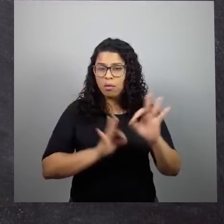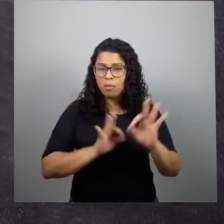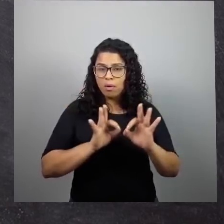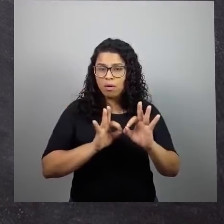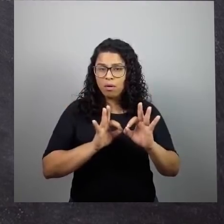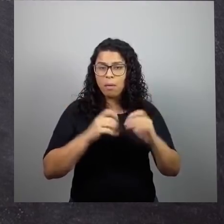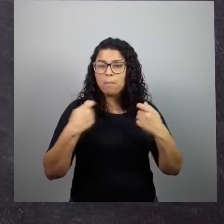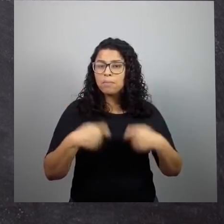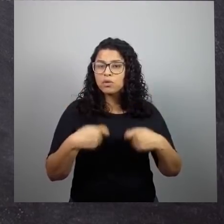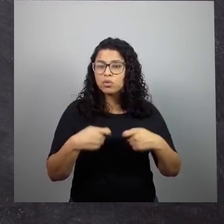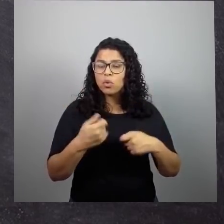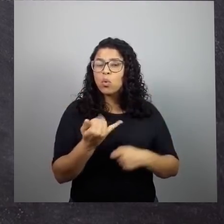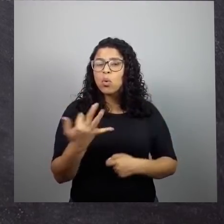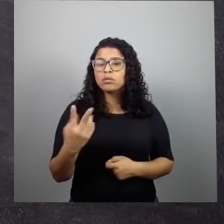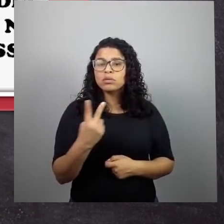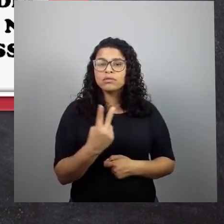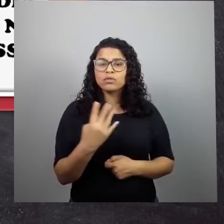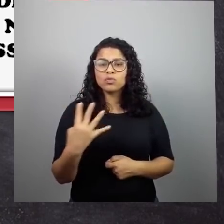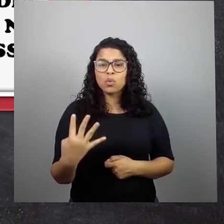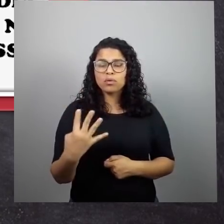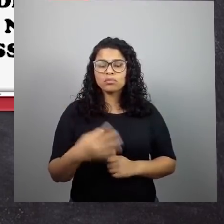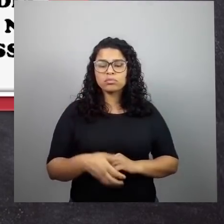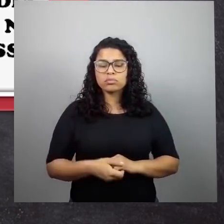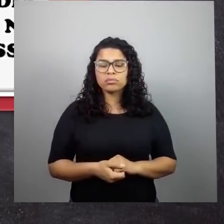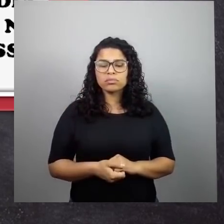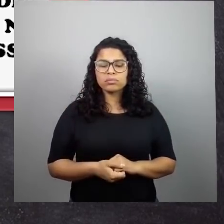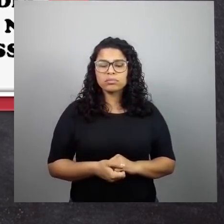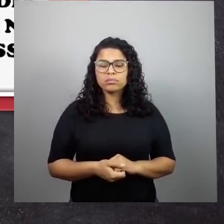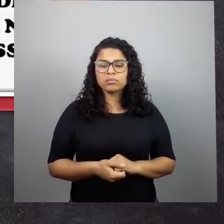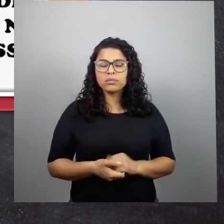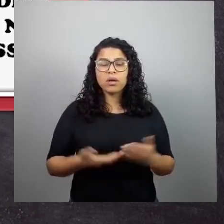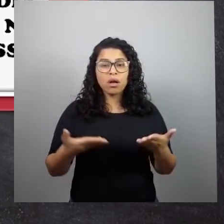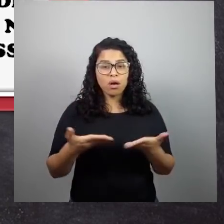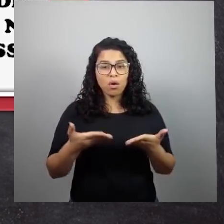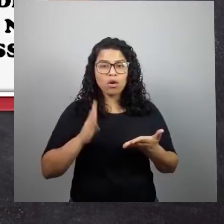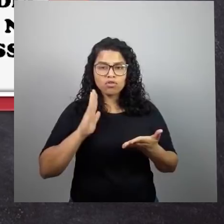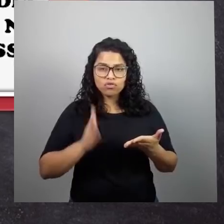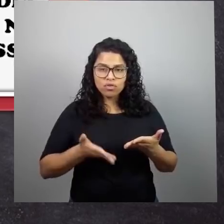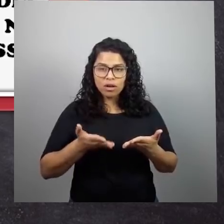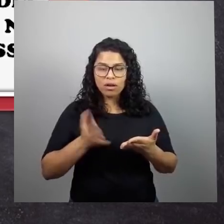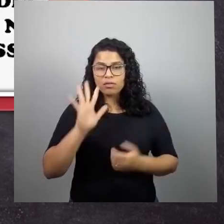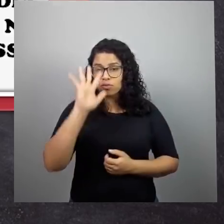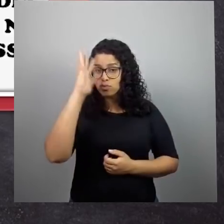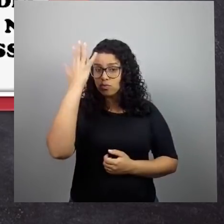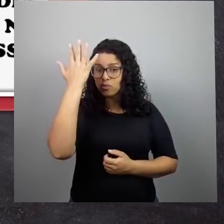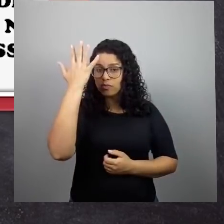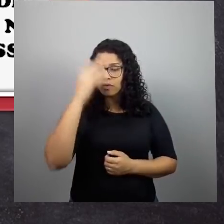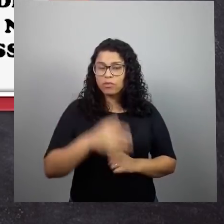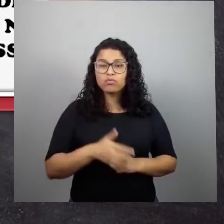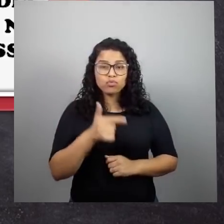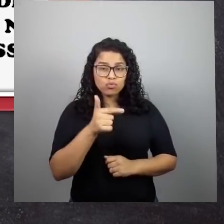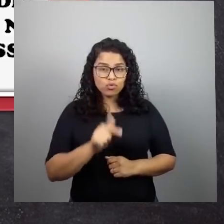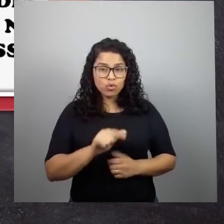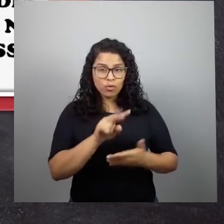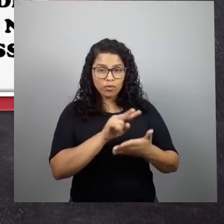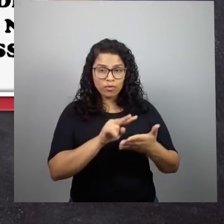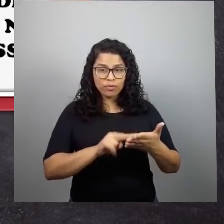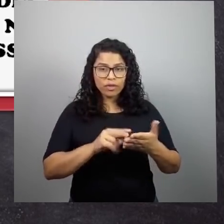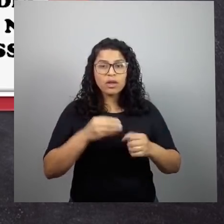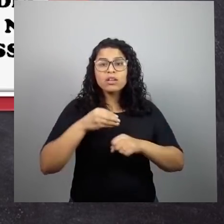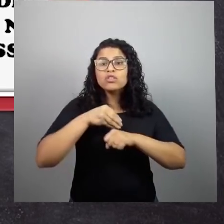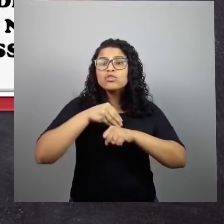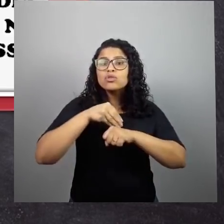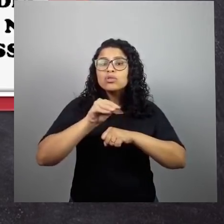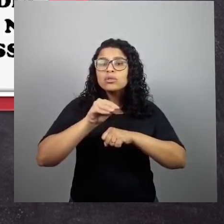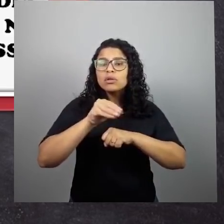é 24. Só reforçando agora que nós já vimos aqui como resolver, uma